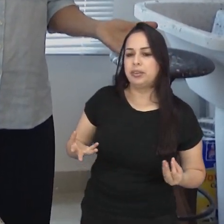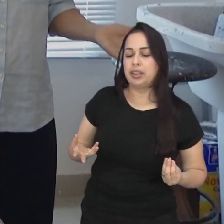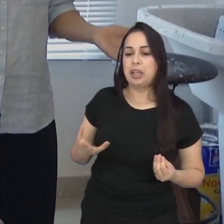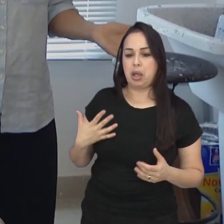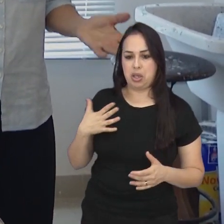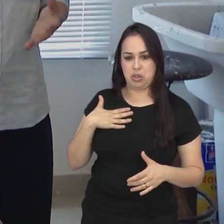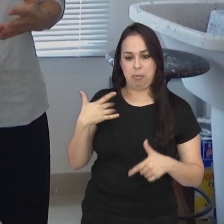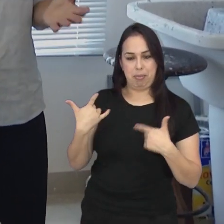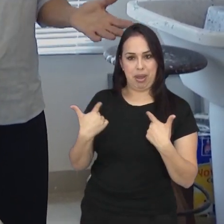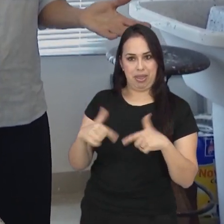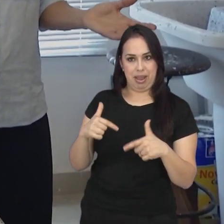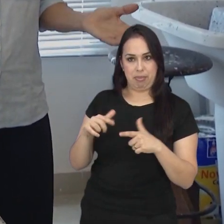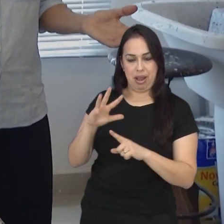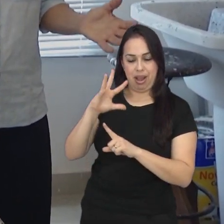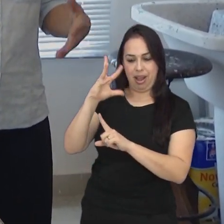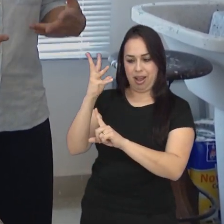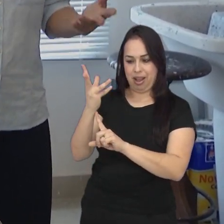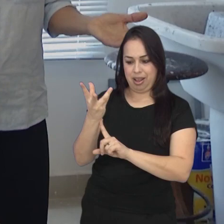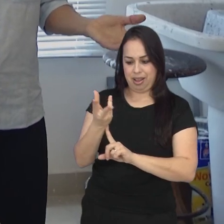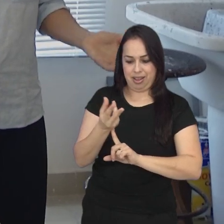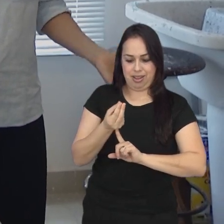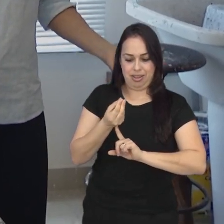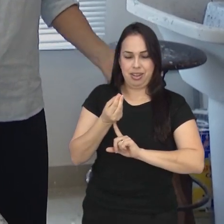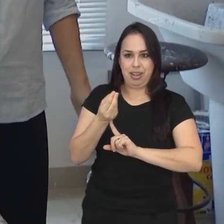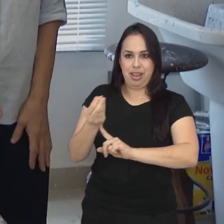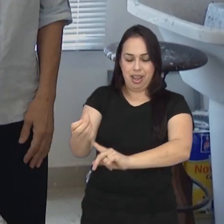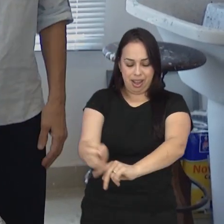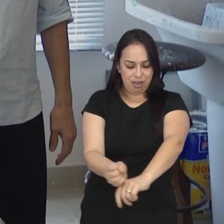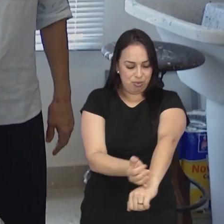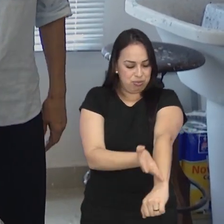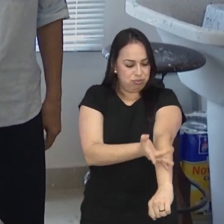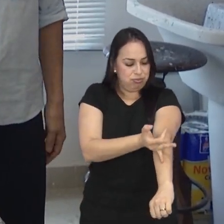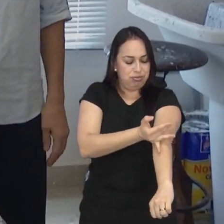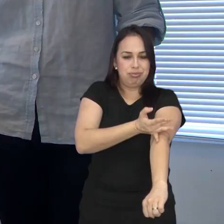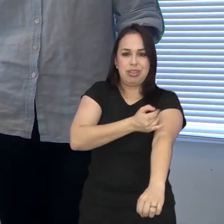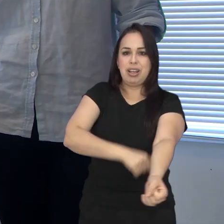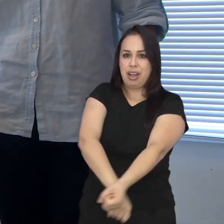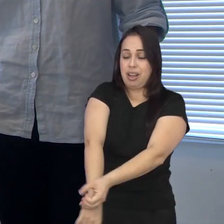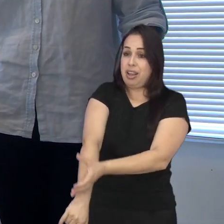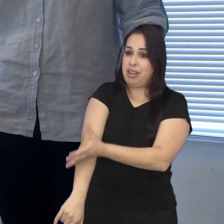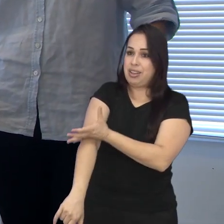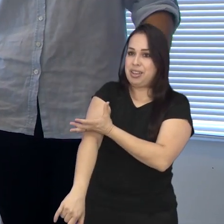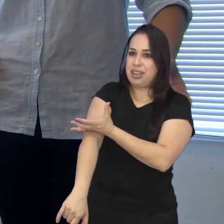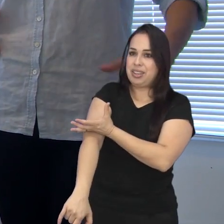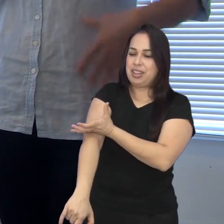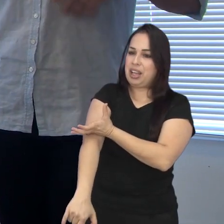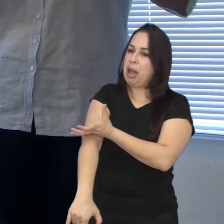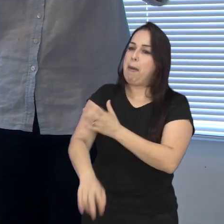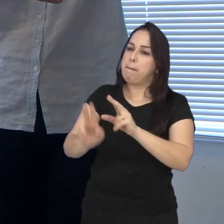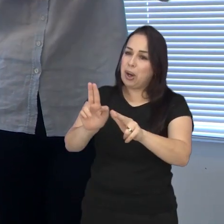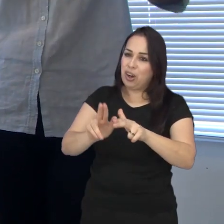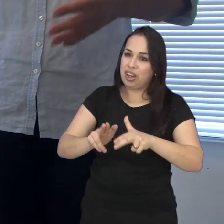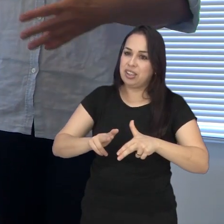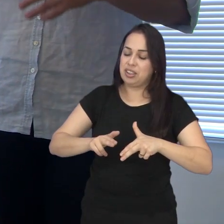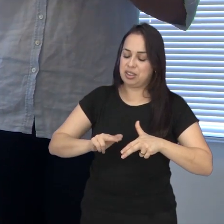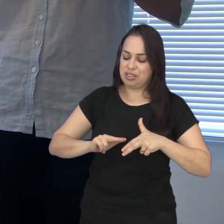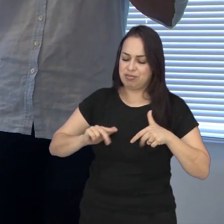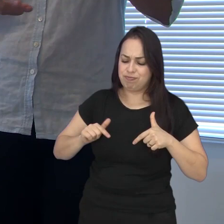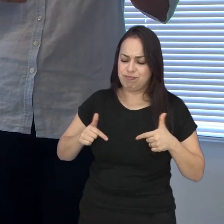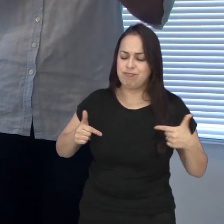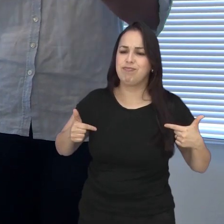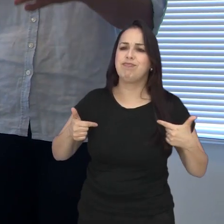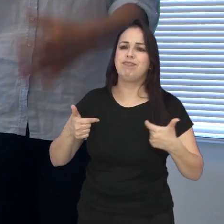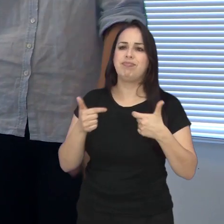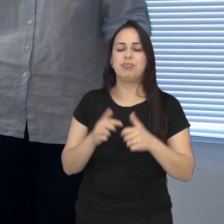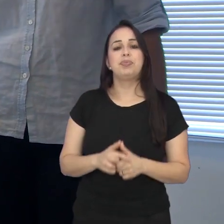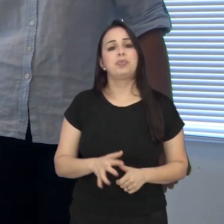que o meu trabalho, a arte, ela é puro sentimento, né? É isso que move, né,